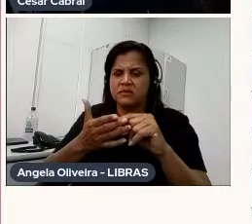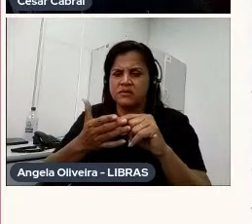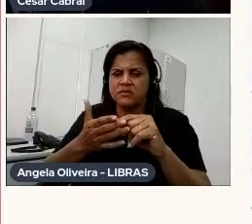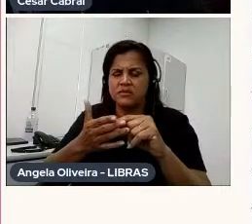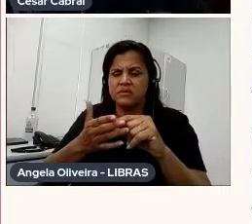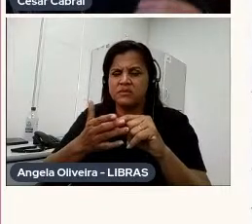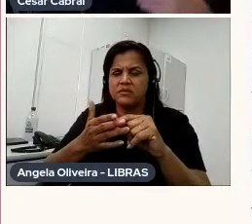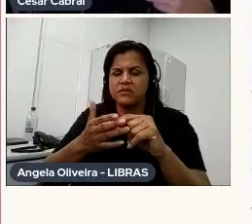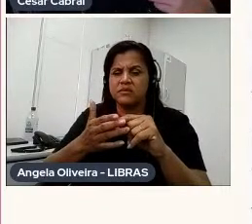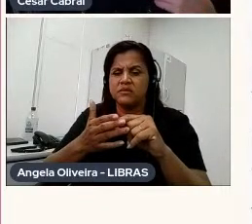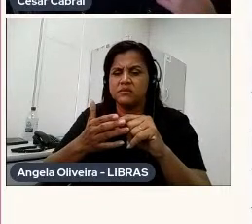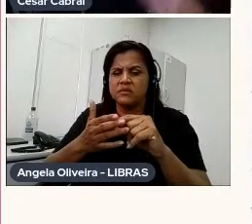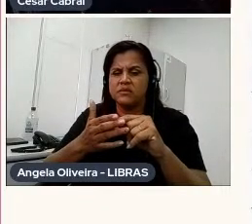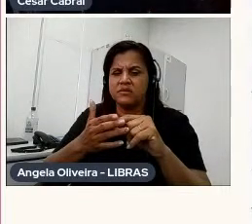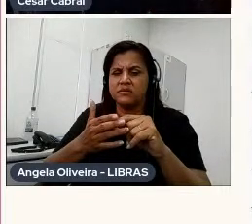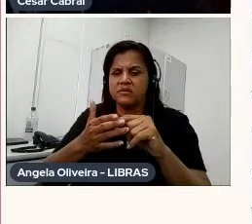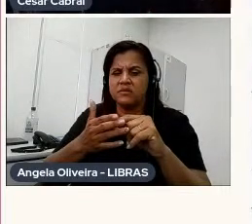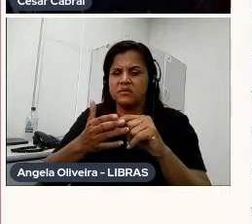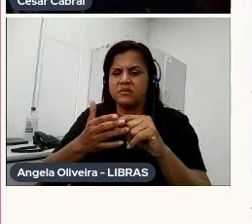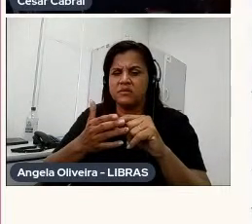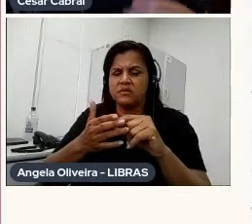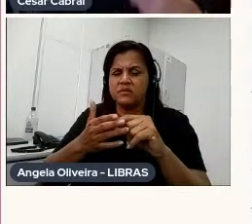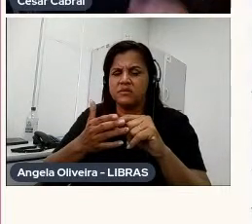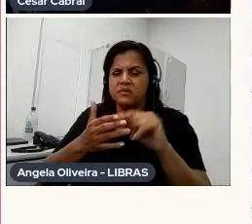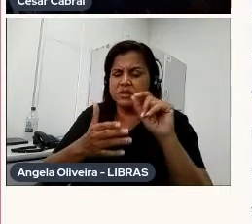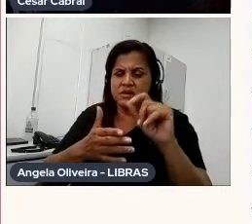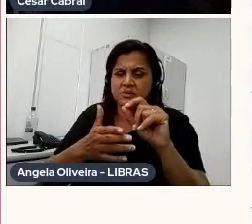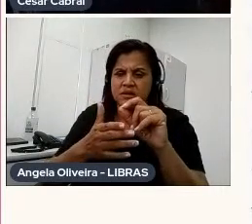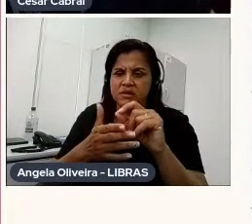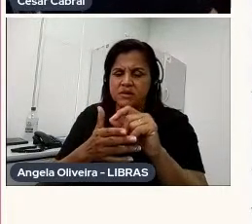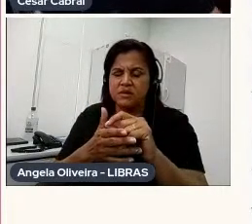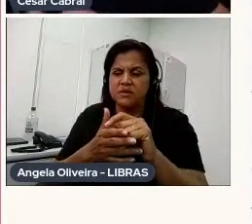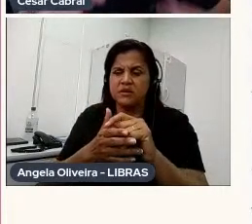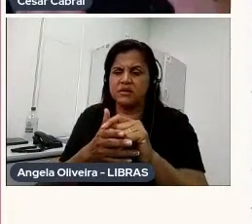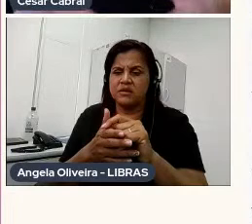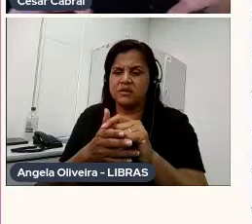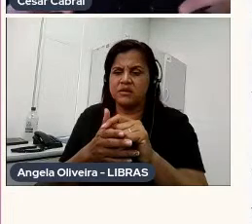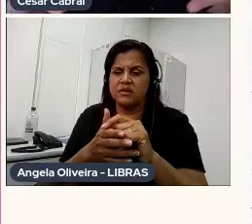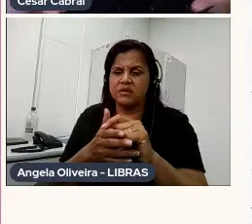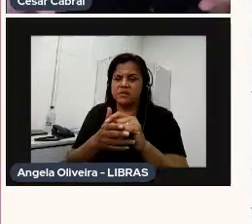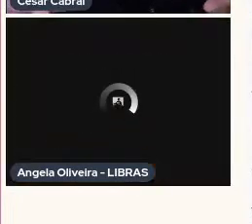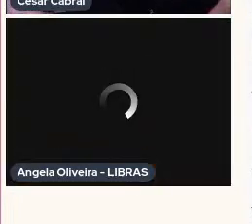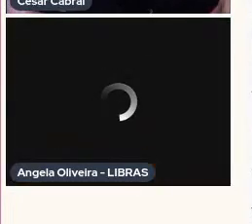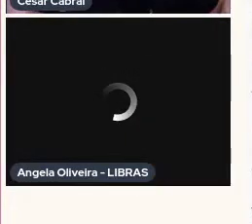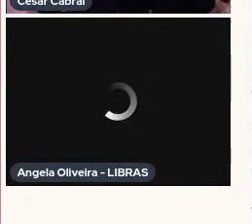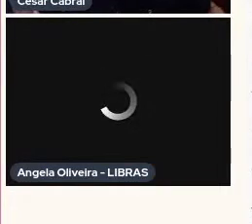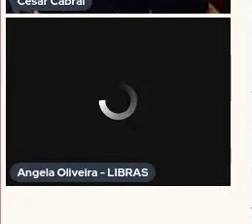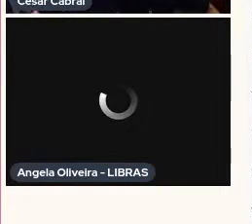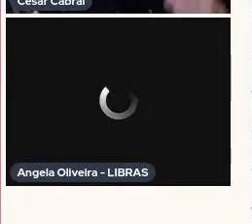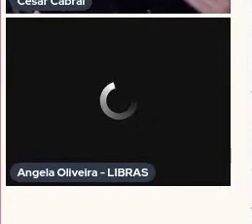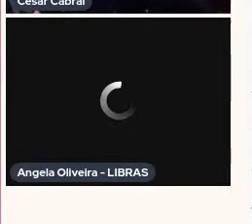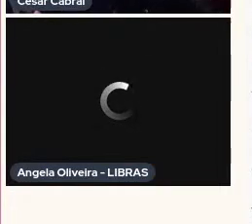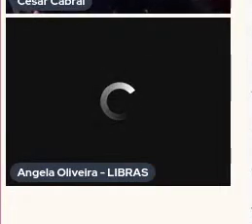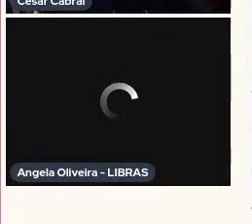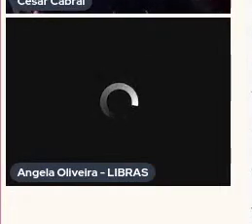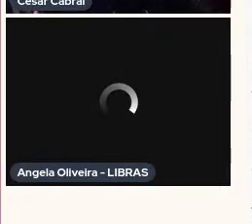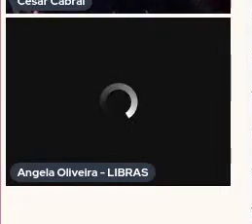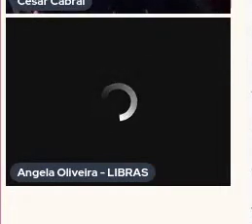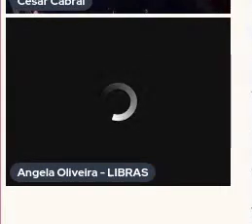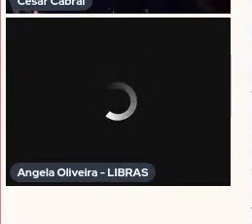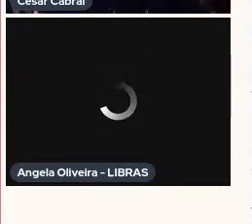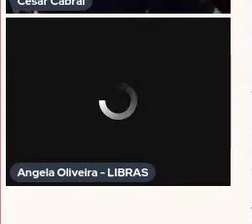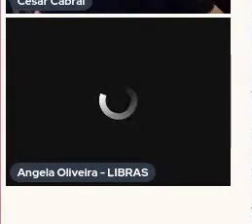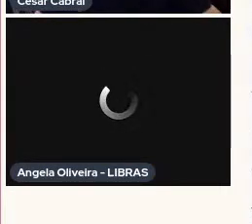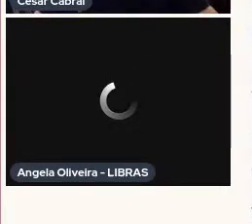-esposa do Angeli, a Laerte, um psicanalista, a gente foi criando ali um processo investigativo,